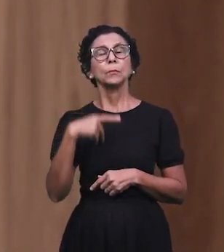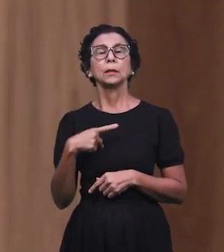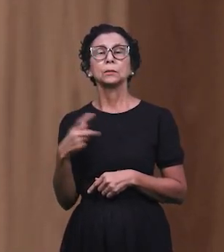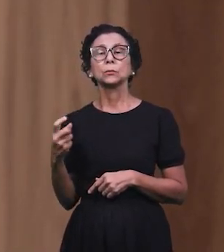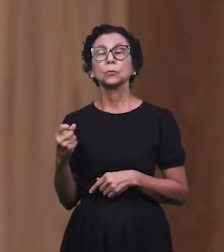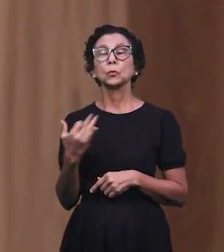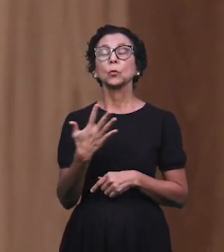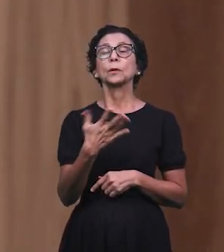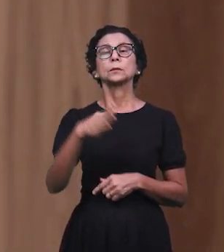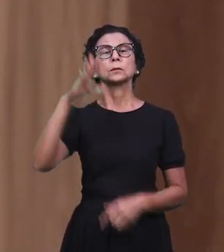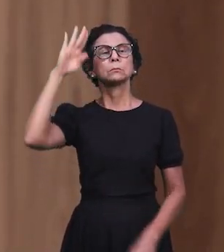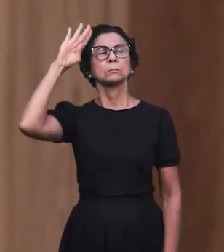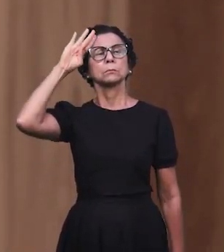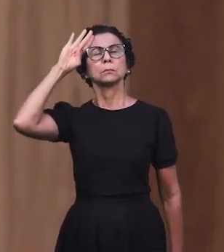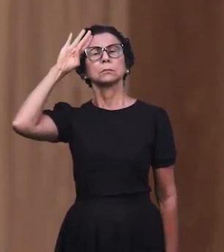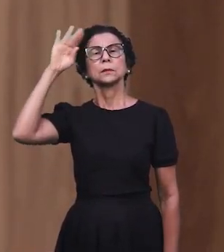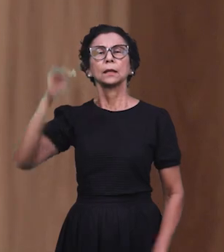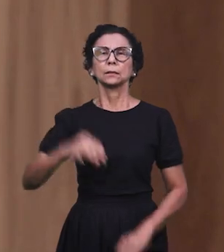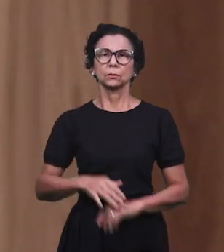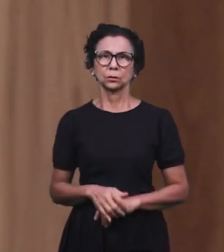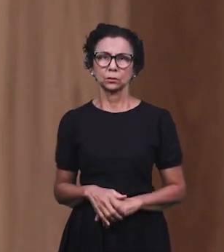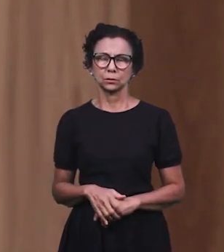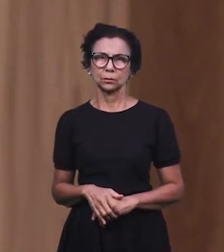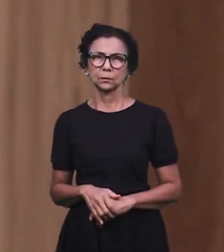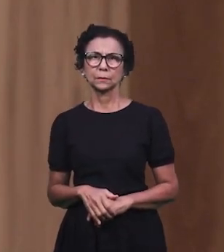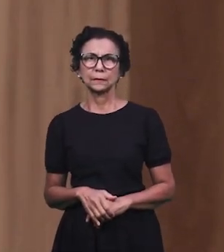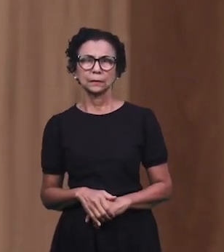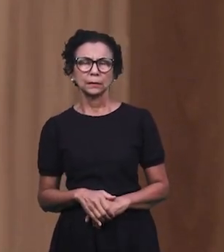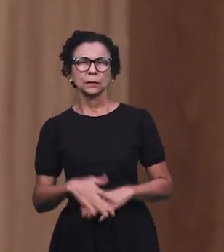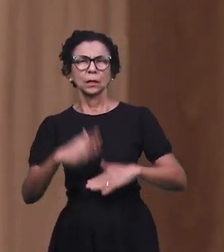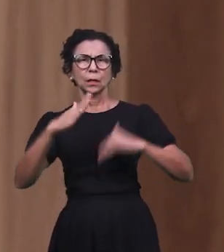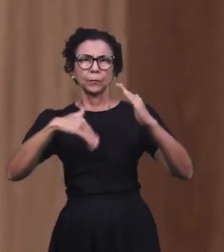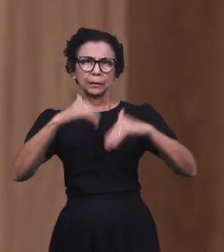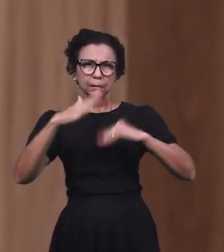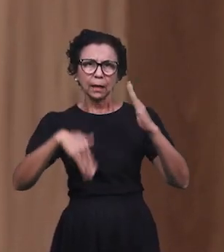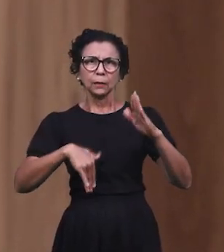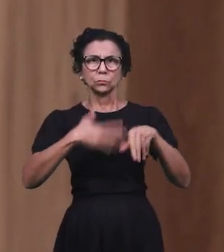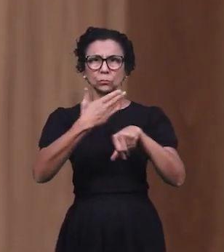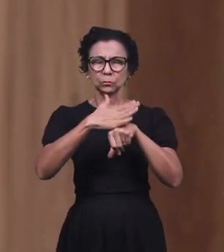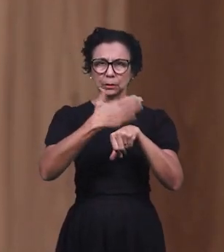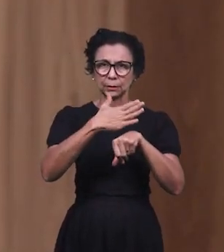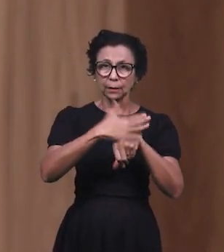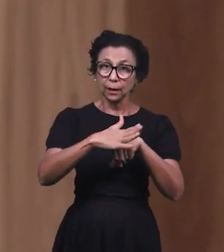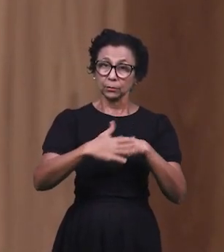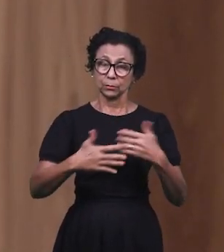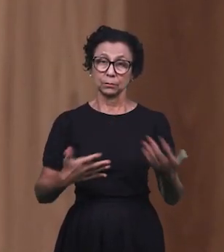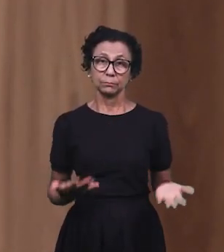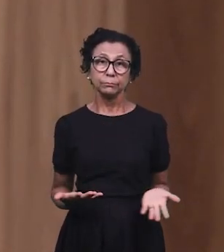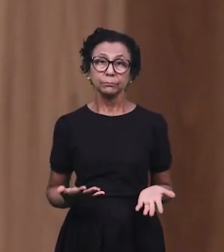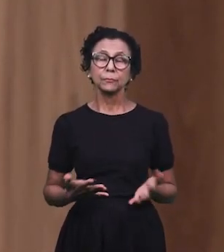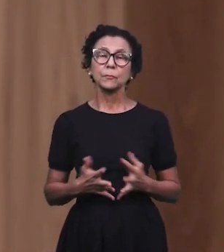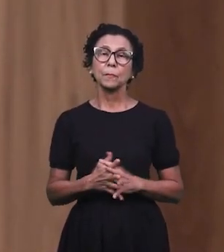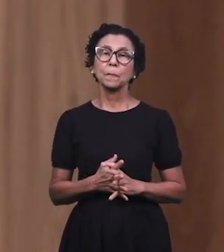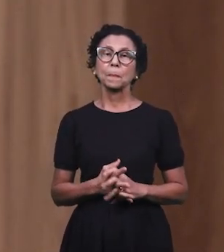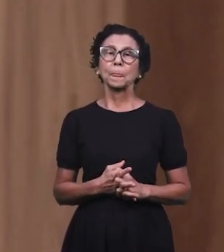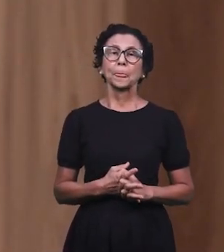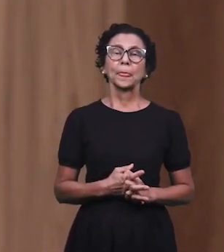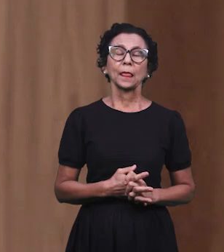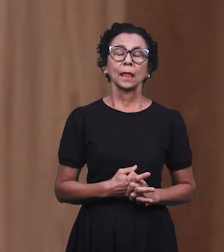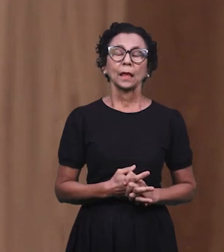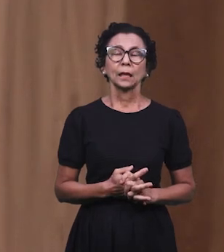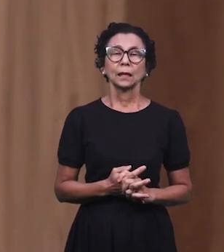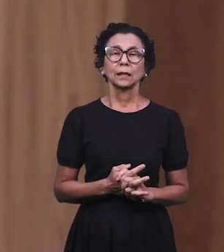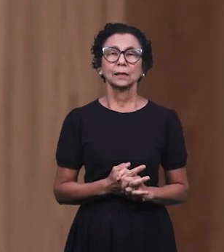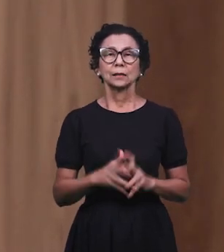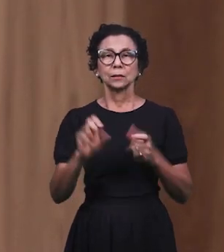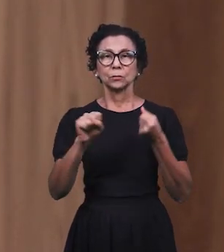terceiro é a doutrina, a tática. Aqueles soldados estão habilitados, treinados para usar aquele recurso, né? E Davi ele